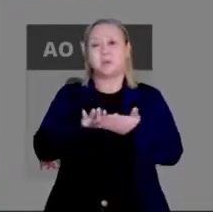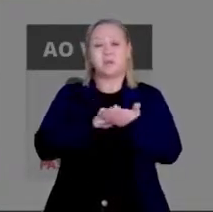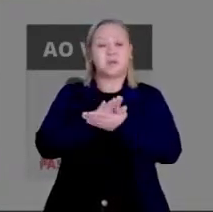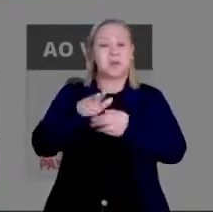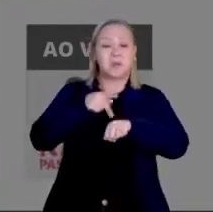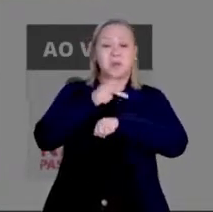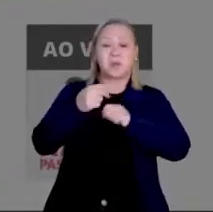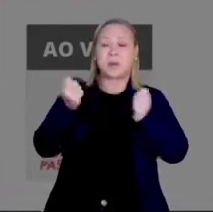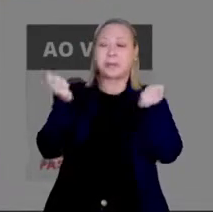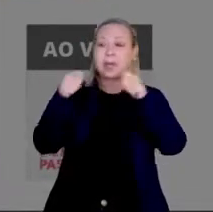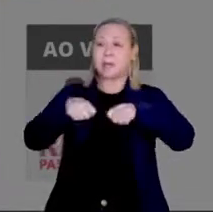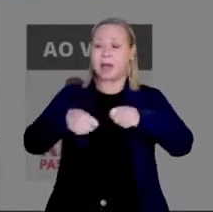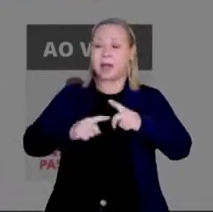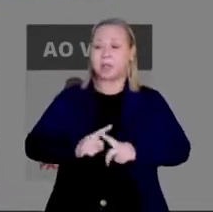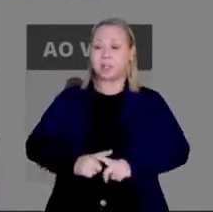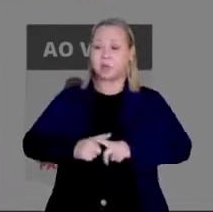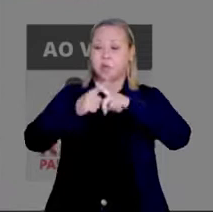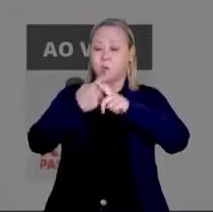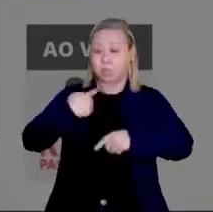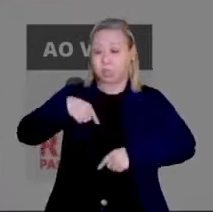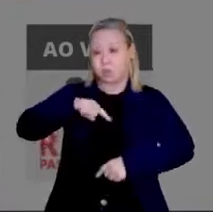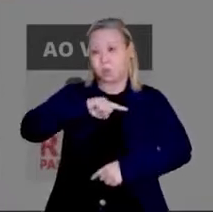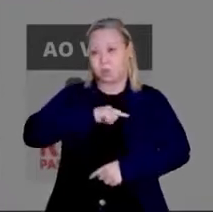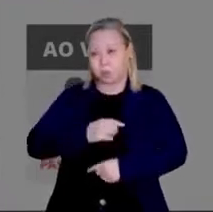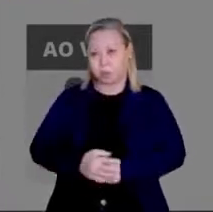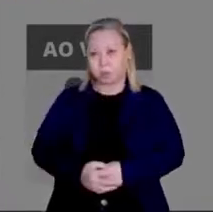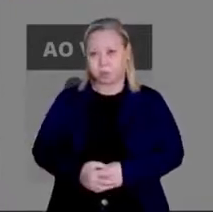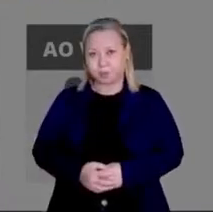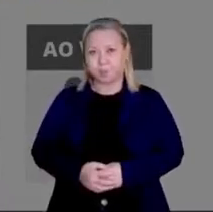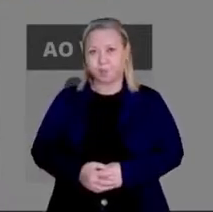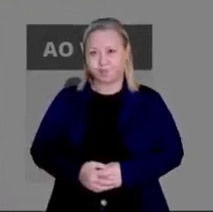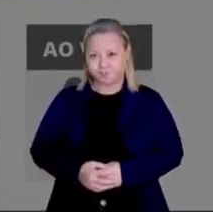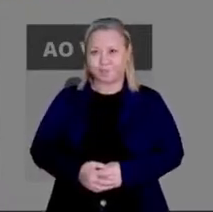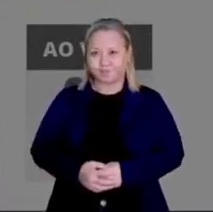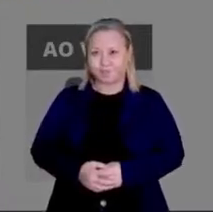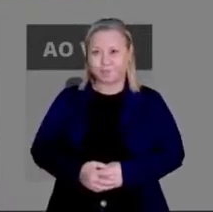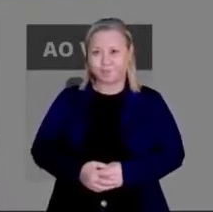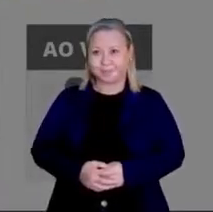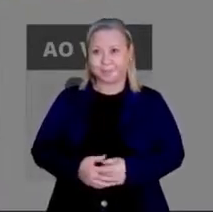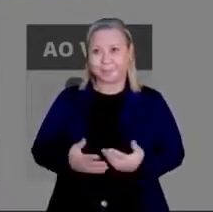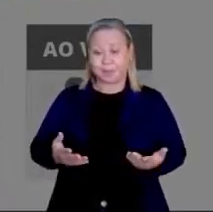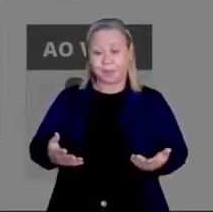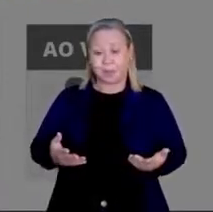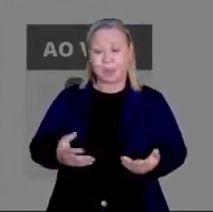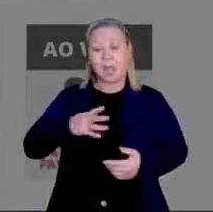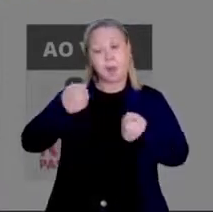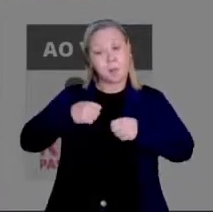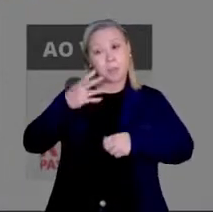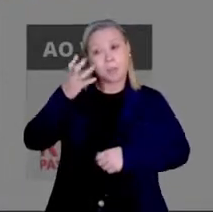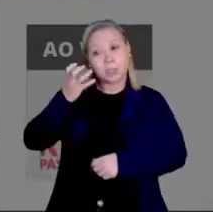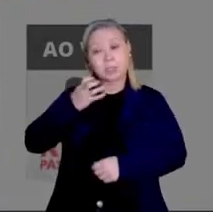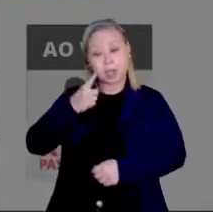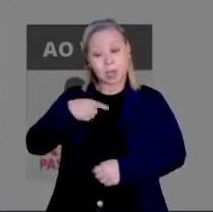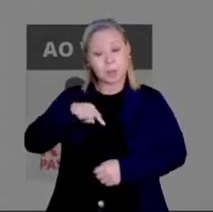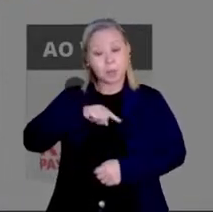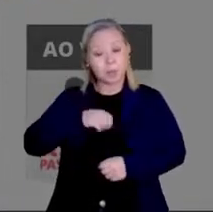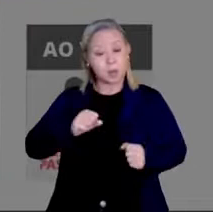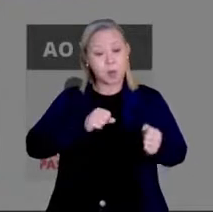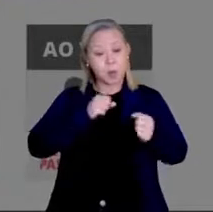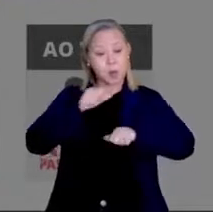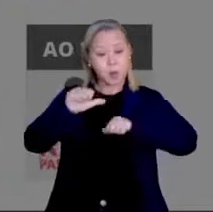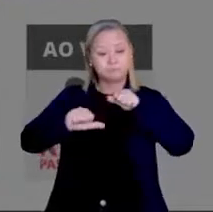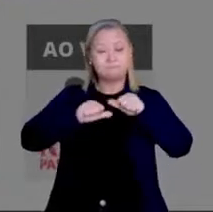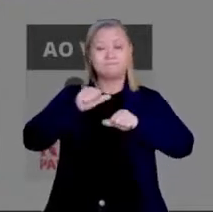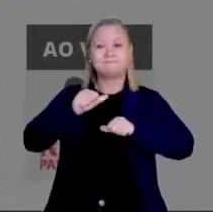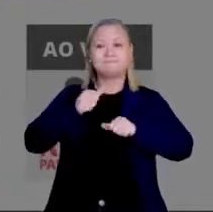maio próximo. Esse santuário será o maior do mundo em devoção a Santa Rita. Olha, meu